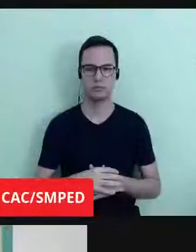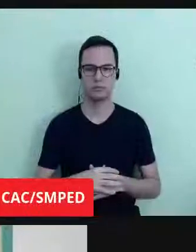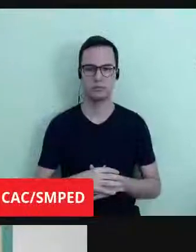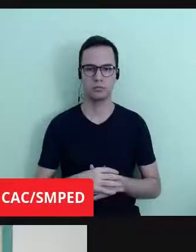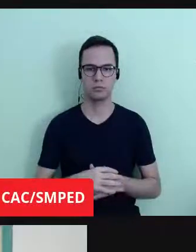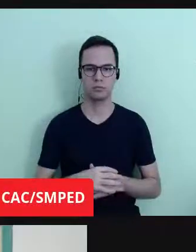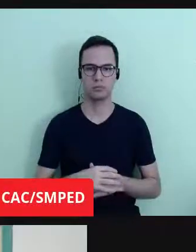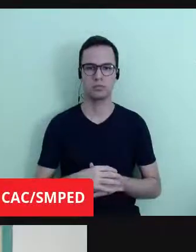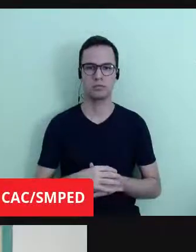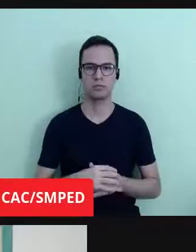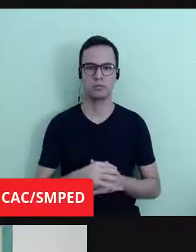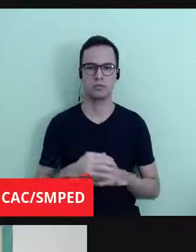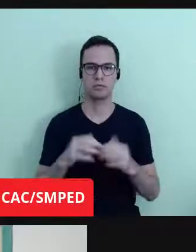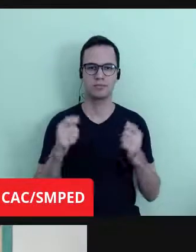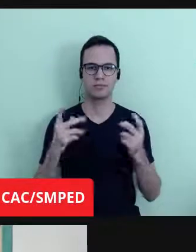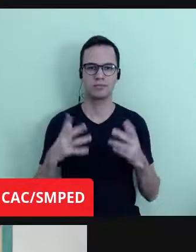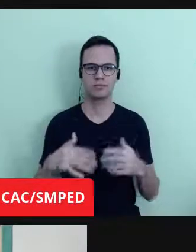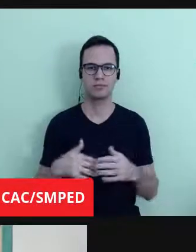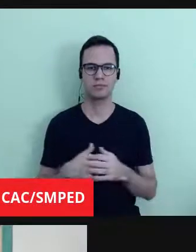Vai lá, Danilo, manda aí.